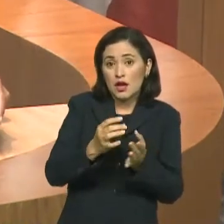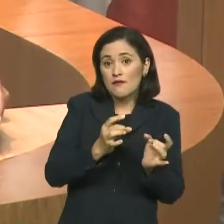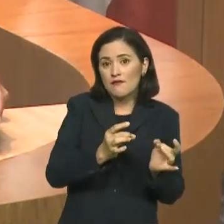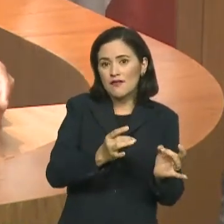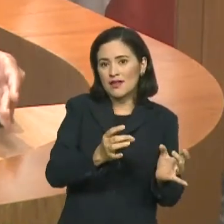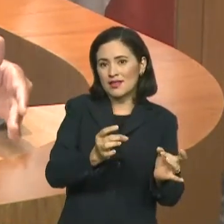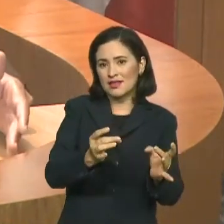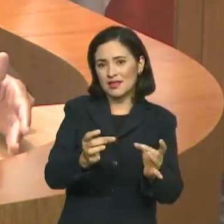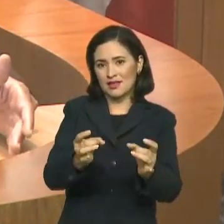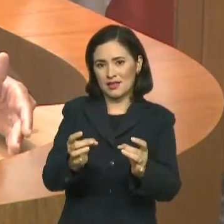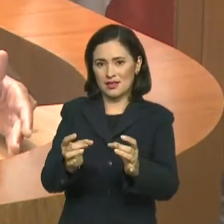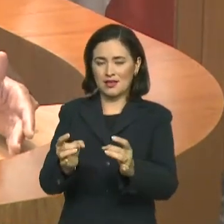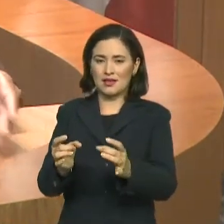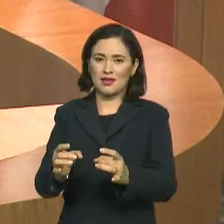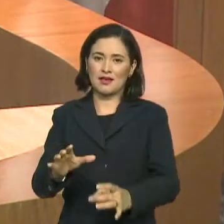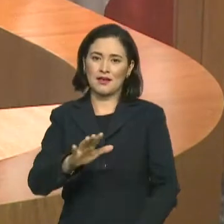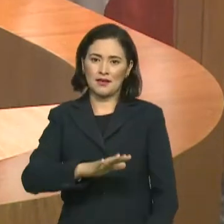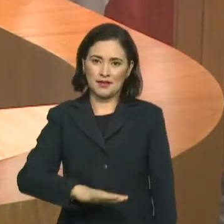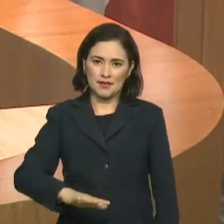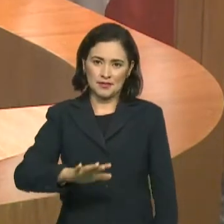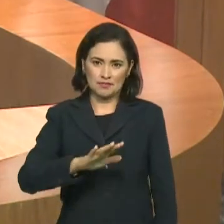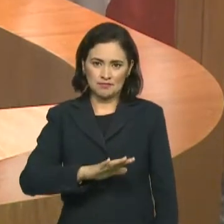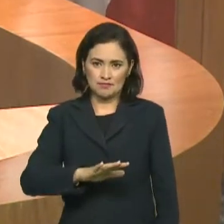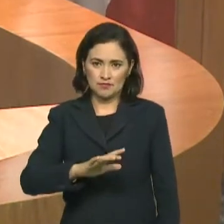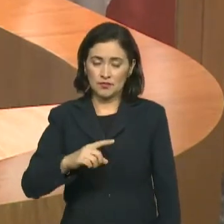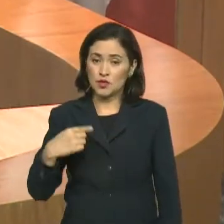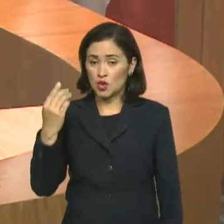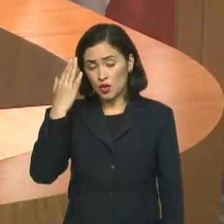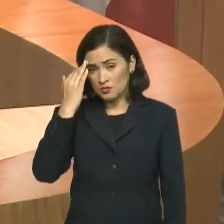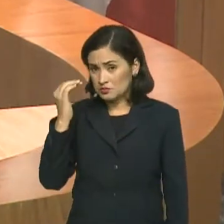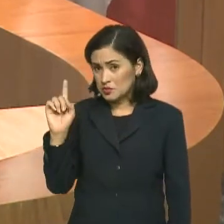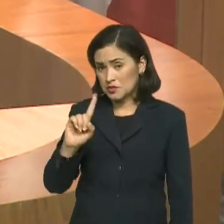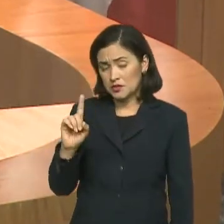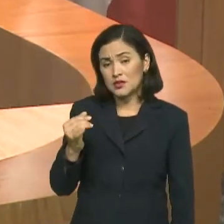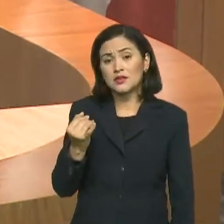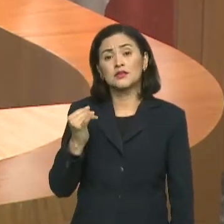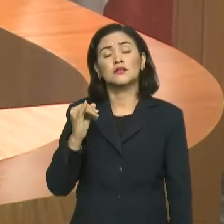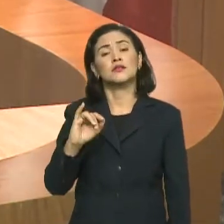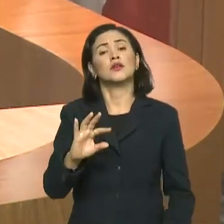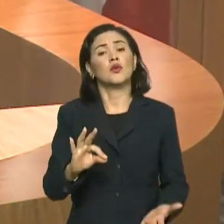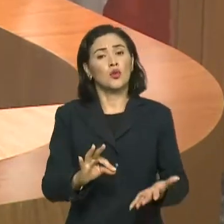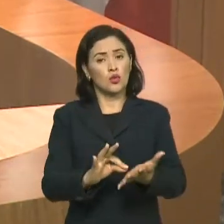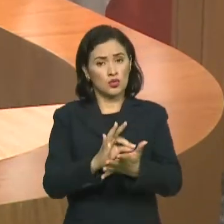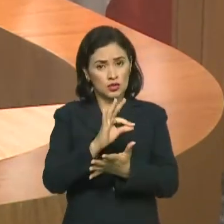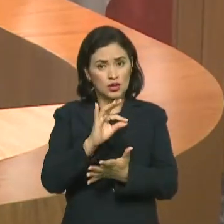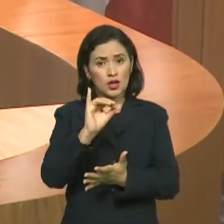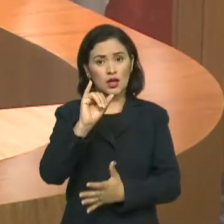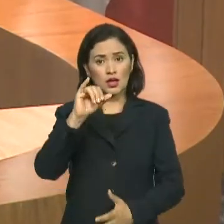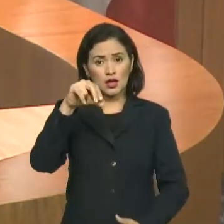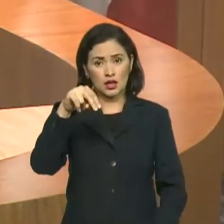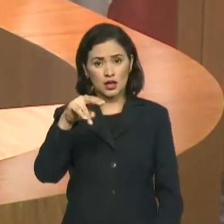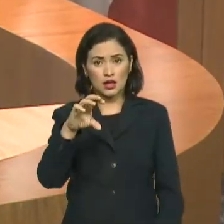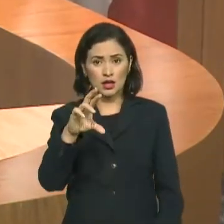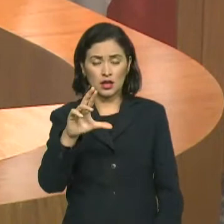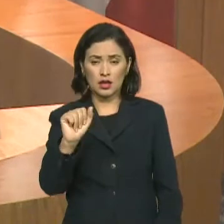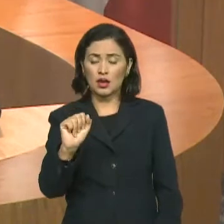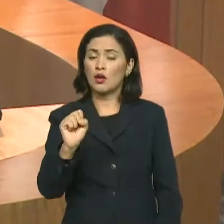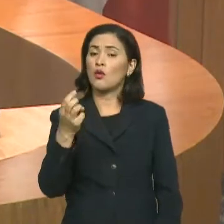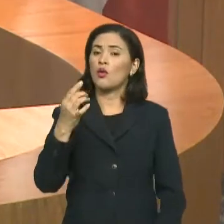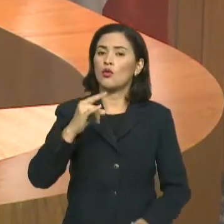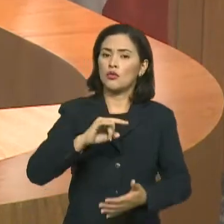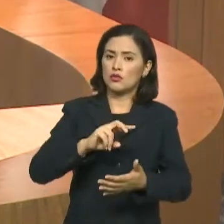está contratada pelo INCRA ou simplesmente teve uma autorização do INCRA para proceder